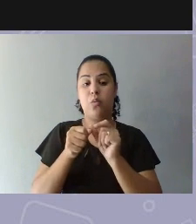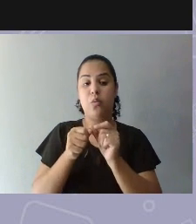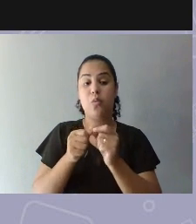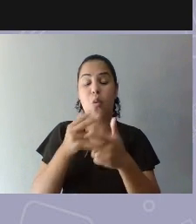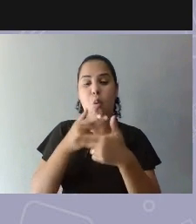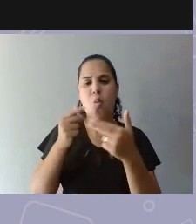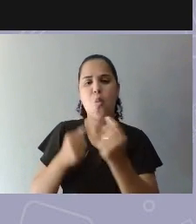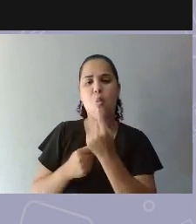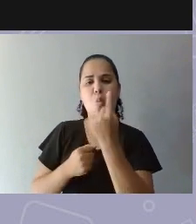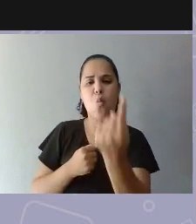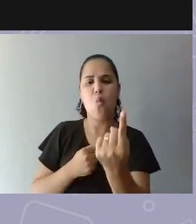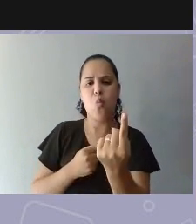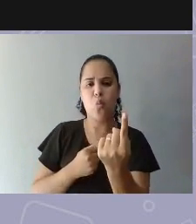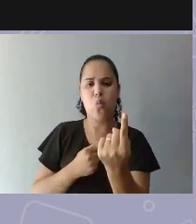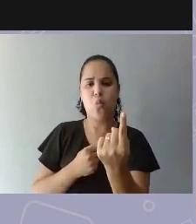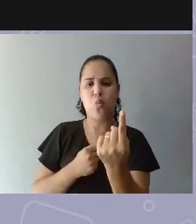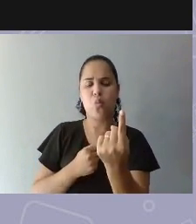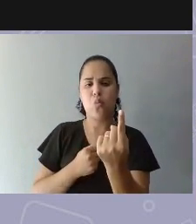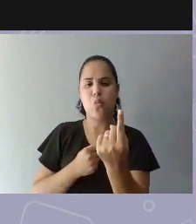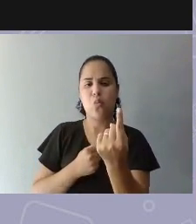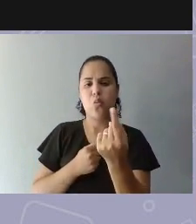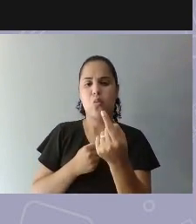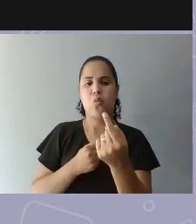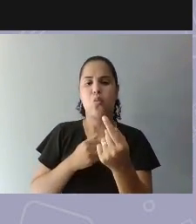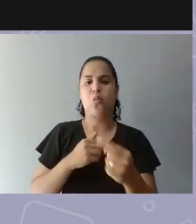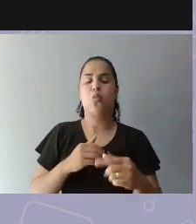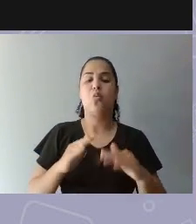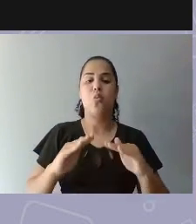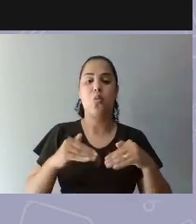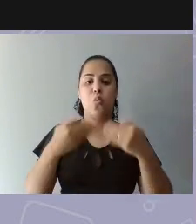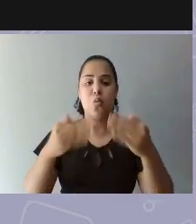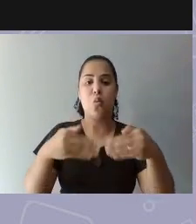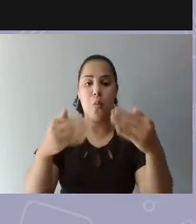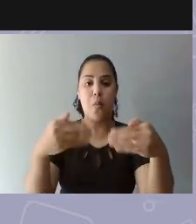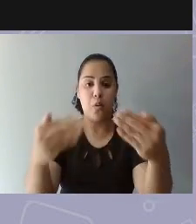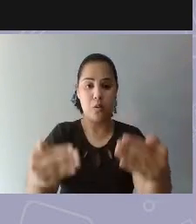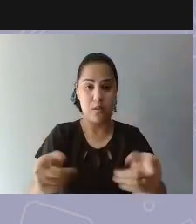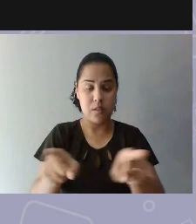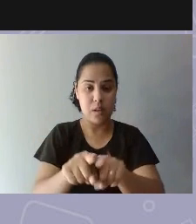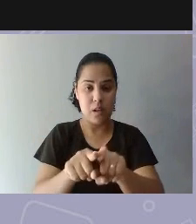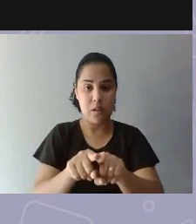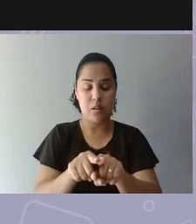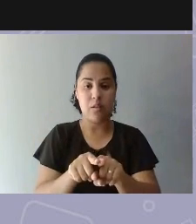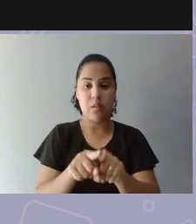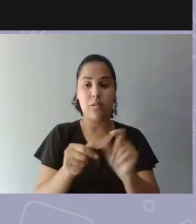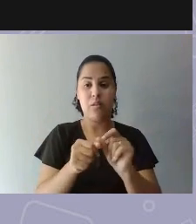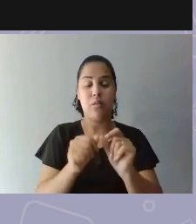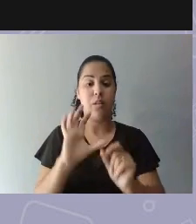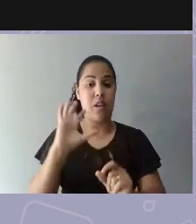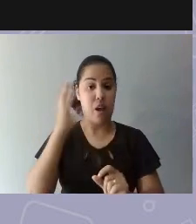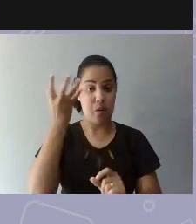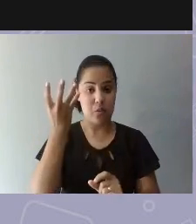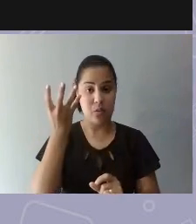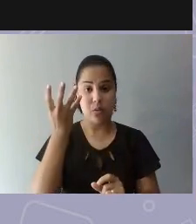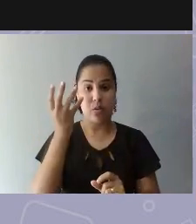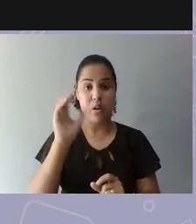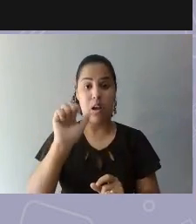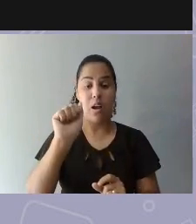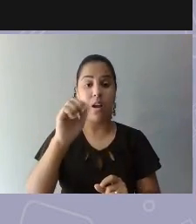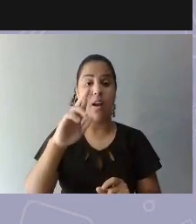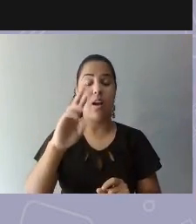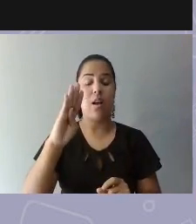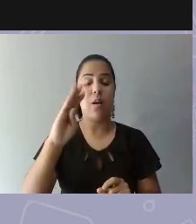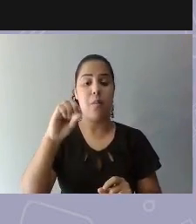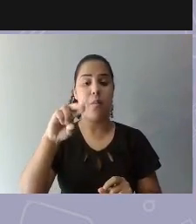dos produtos do processo da respiração celular vai ser justamente o gás carbônico então se tem carbono envolvido